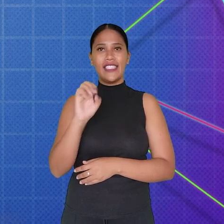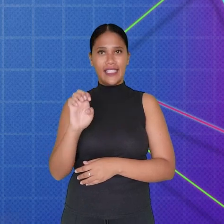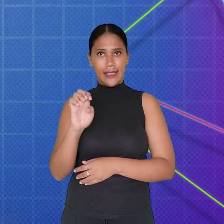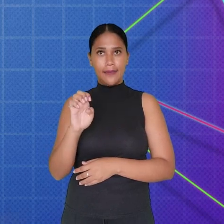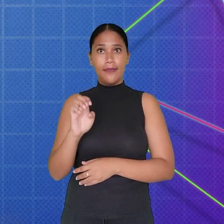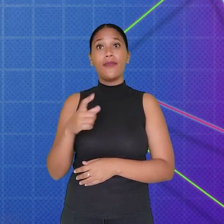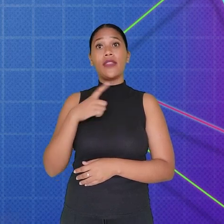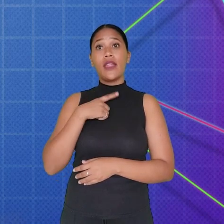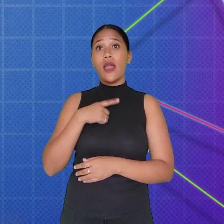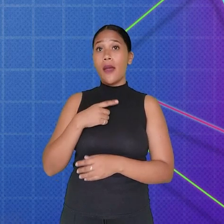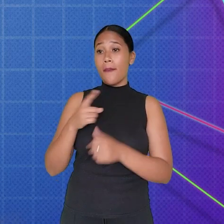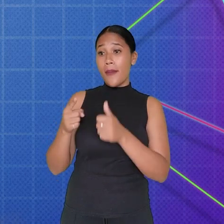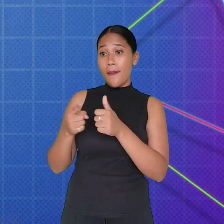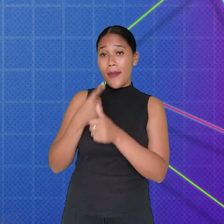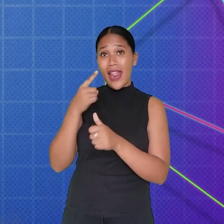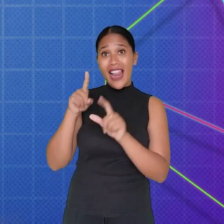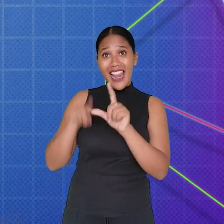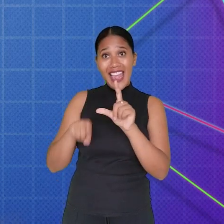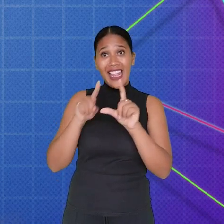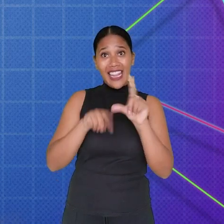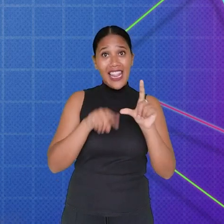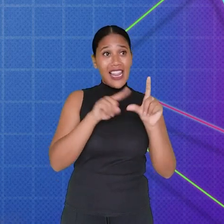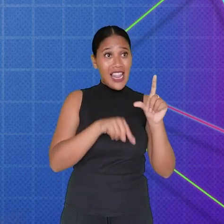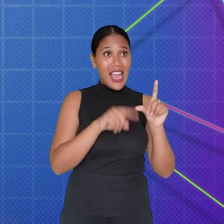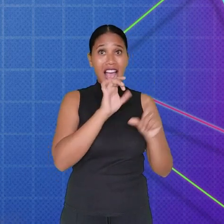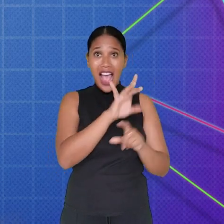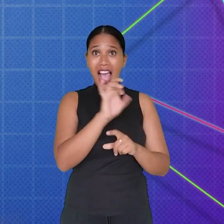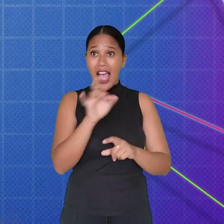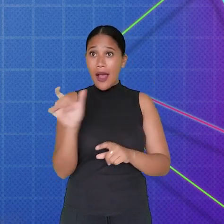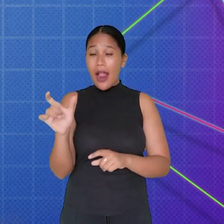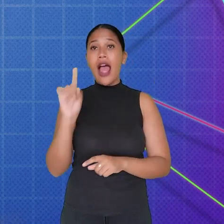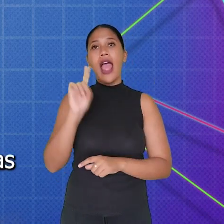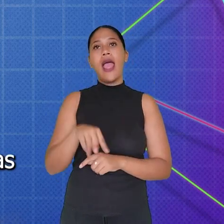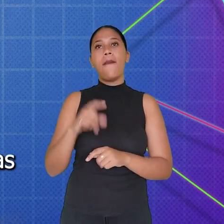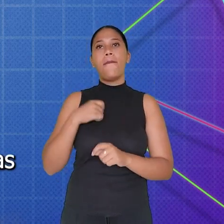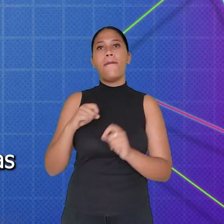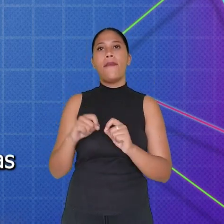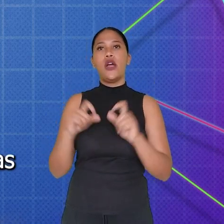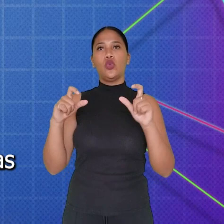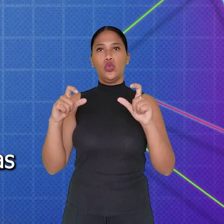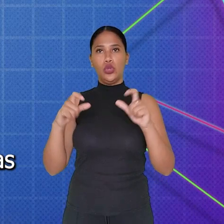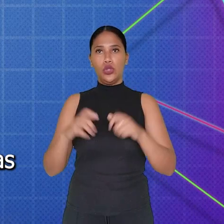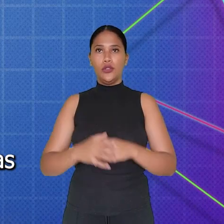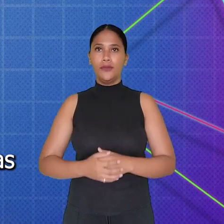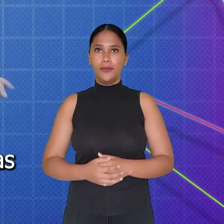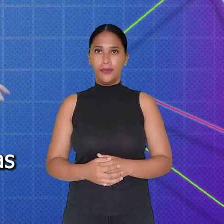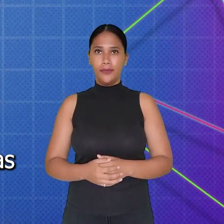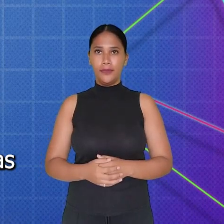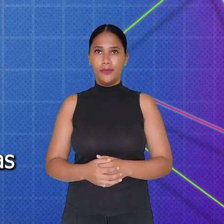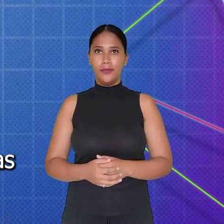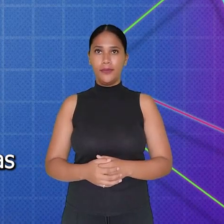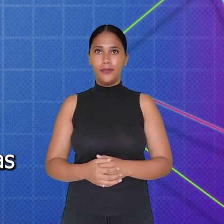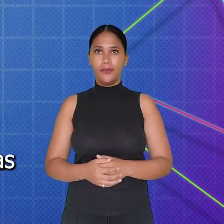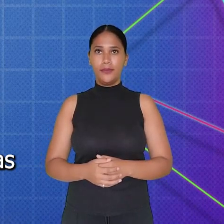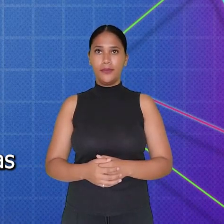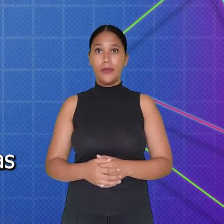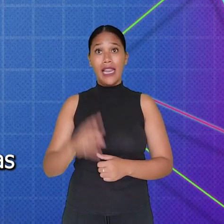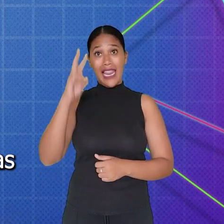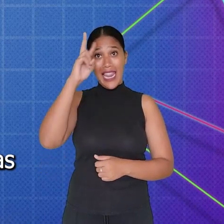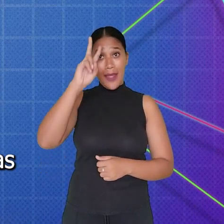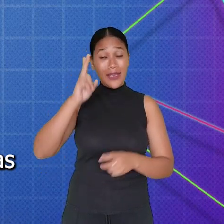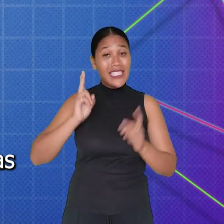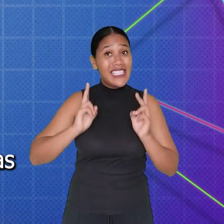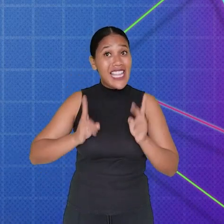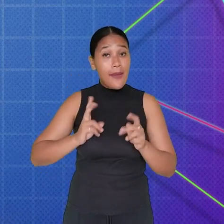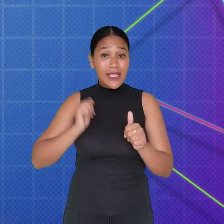exemplo, student, address ou employee record. Lembre-se sempre de seguir essas regras para nomear variáveis